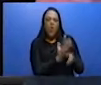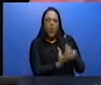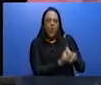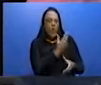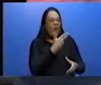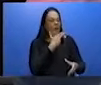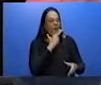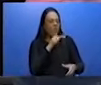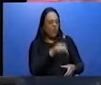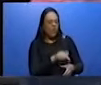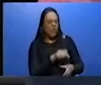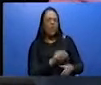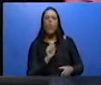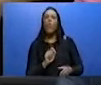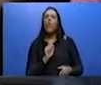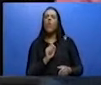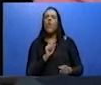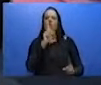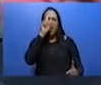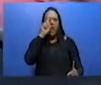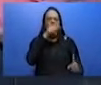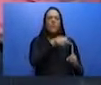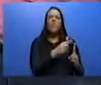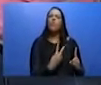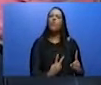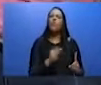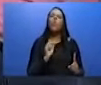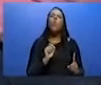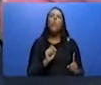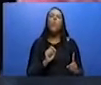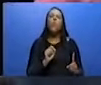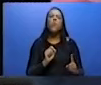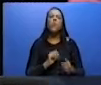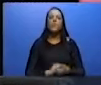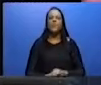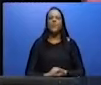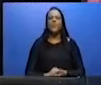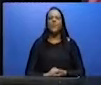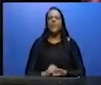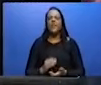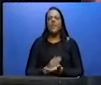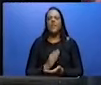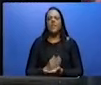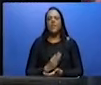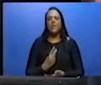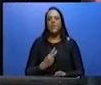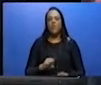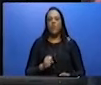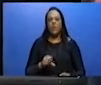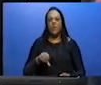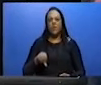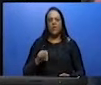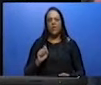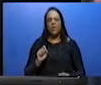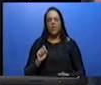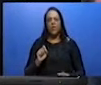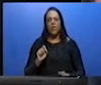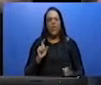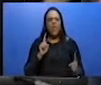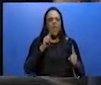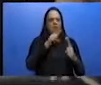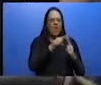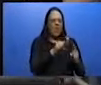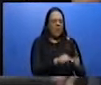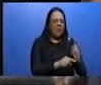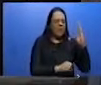objetivos. Prestem atenção nisso aqui, eu estou na página 89, se vocês quiserem grifar aí os objetivos do cultivo